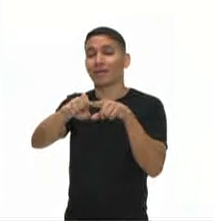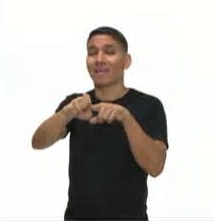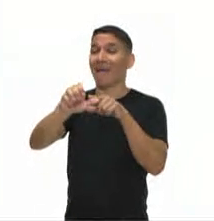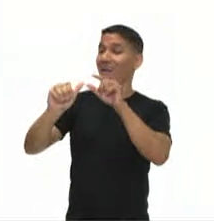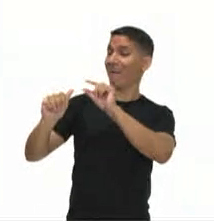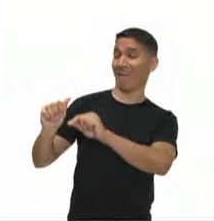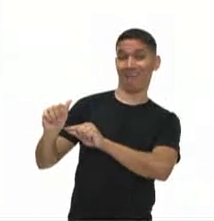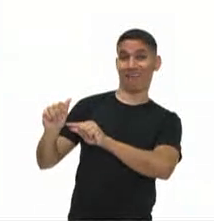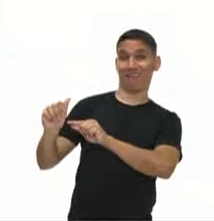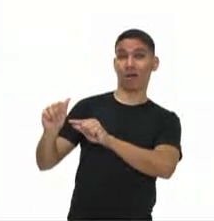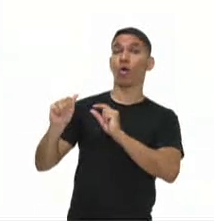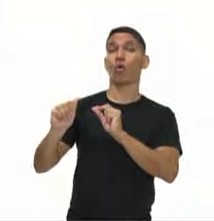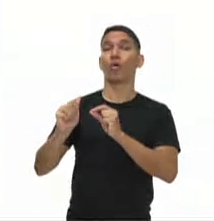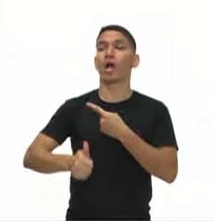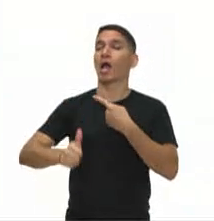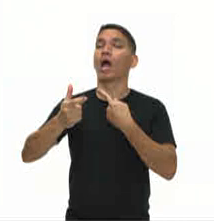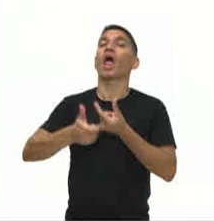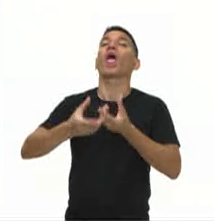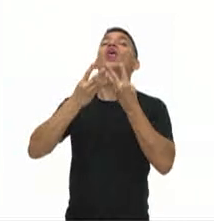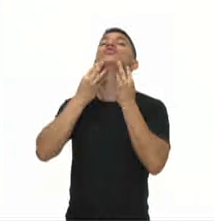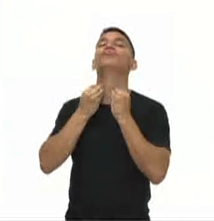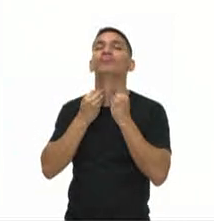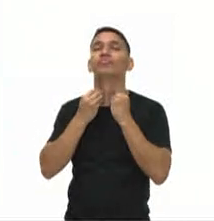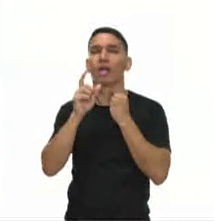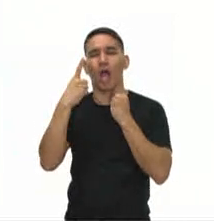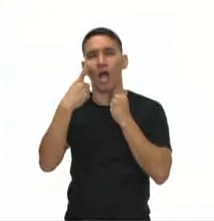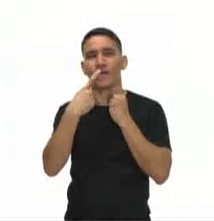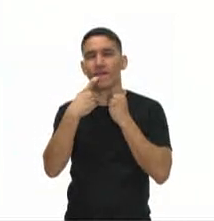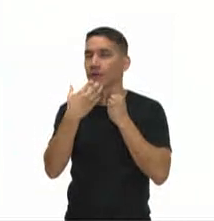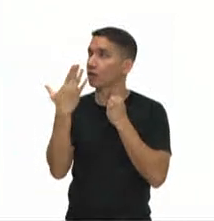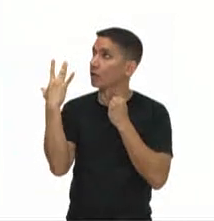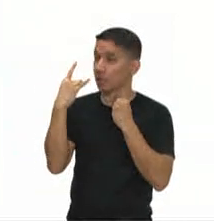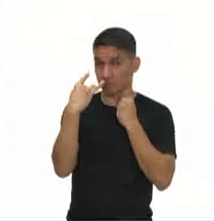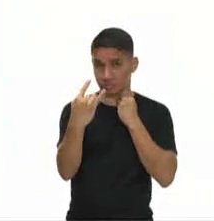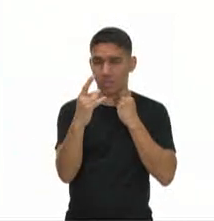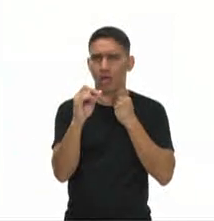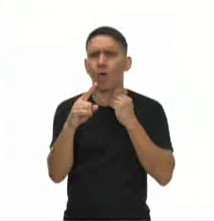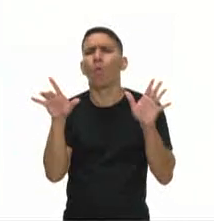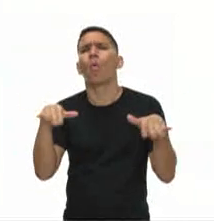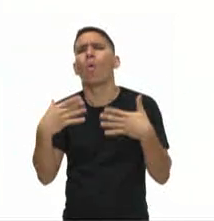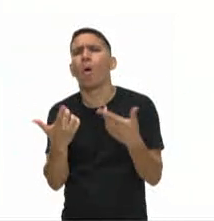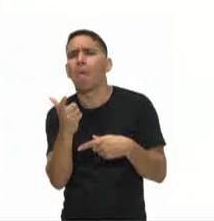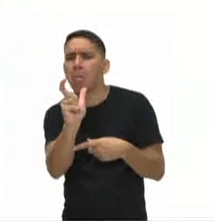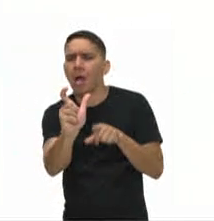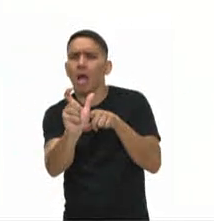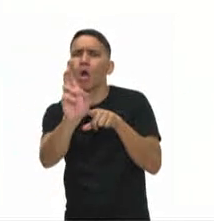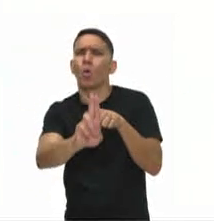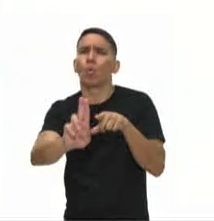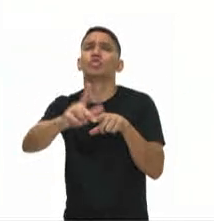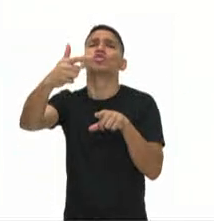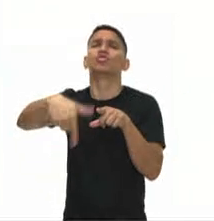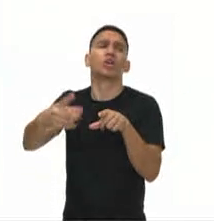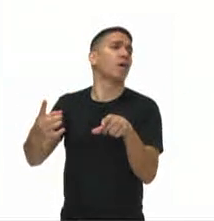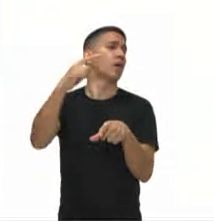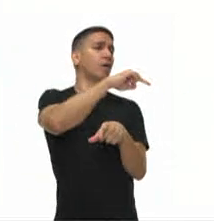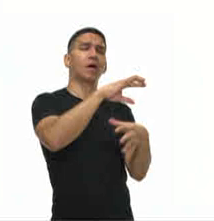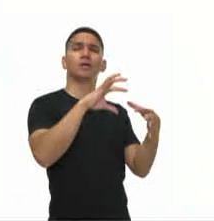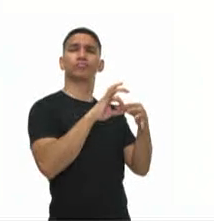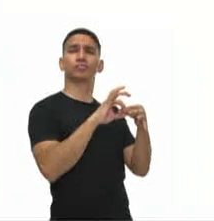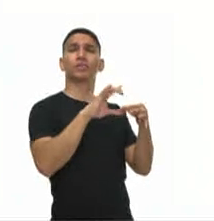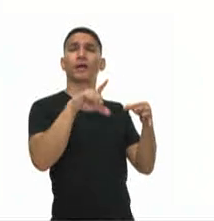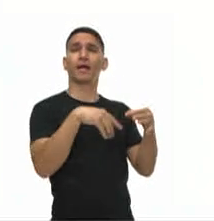ó. Aqui está em vermelho destacado. E eu pergunto, que palavra ele retoma? Então, ele retoma a